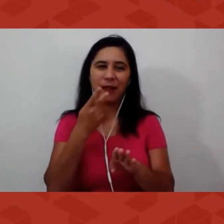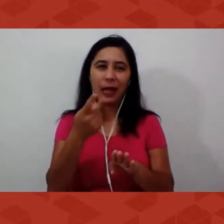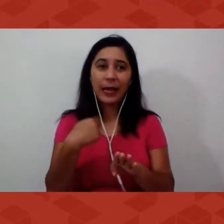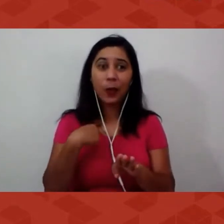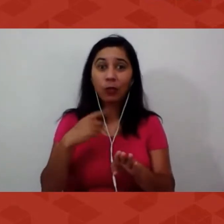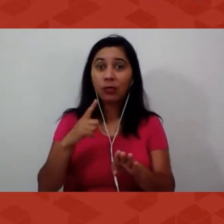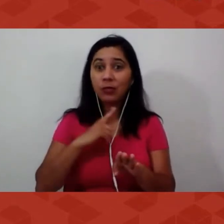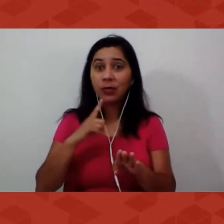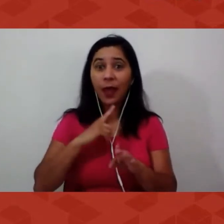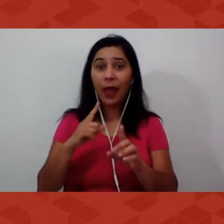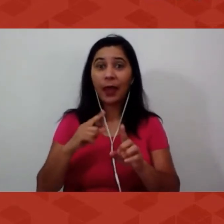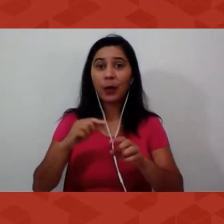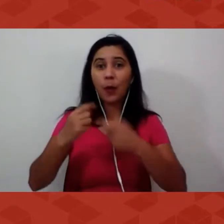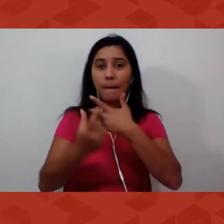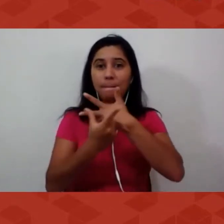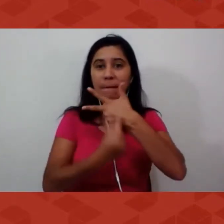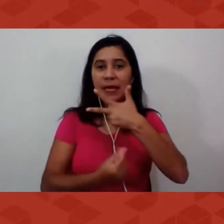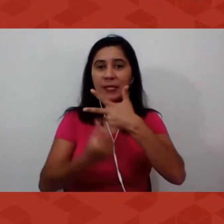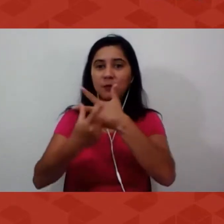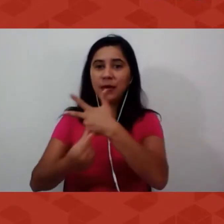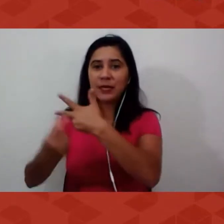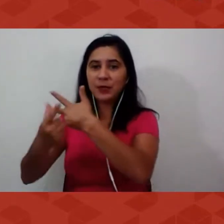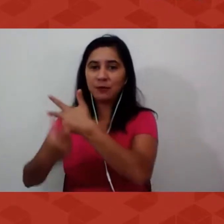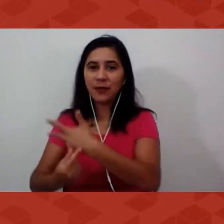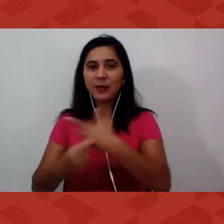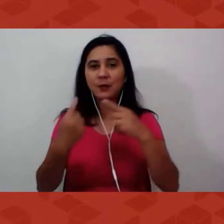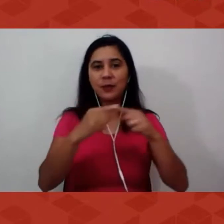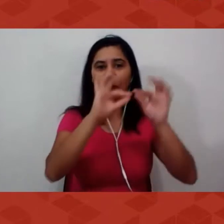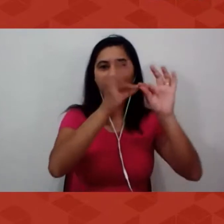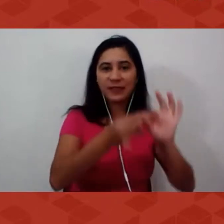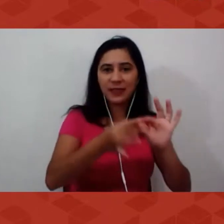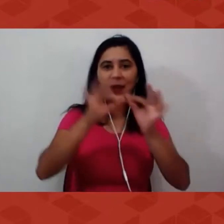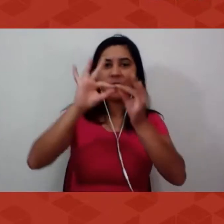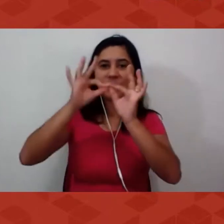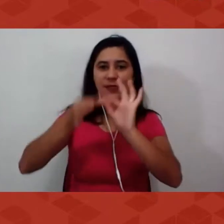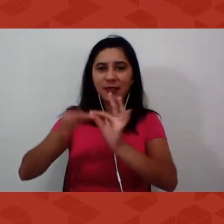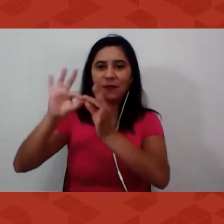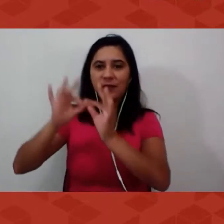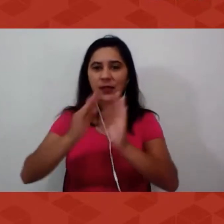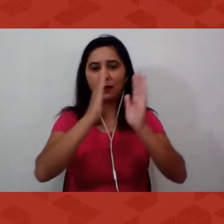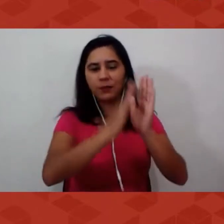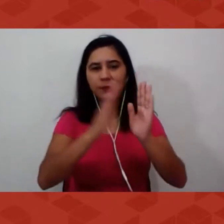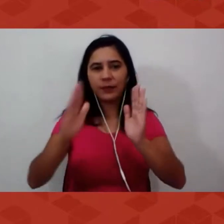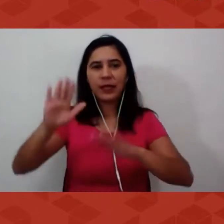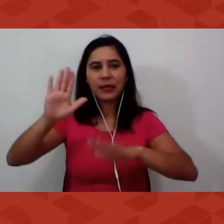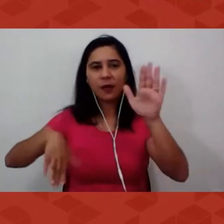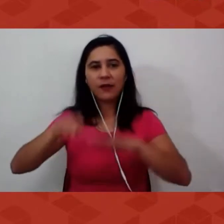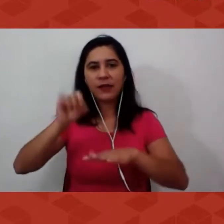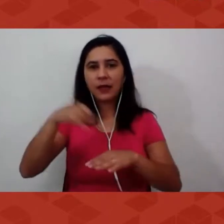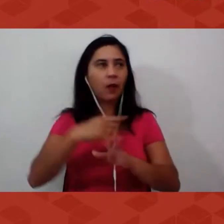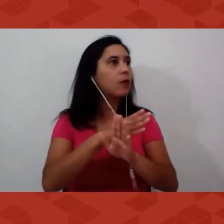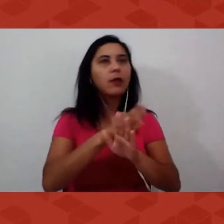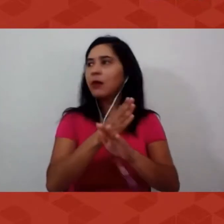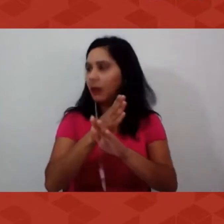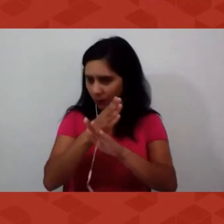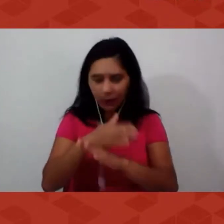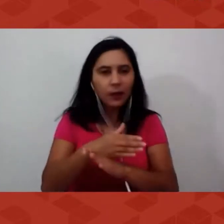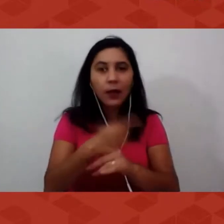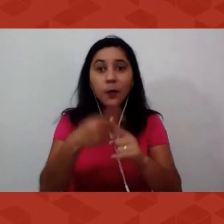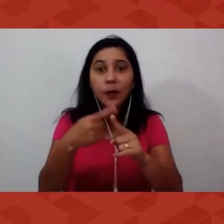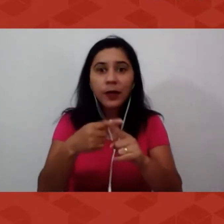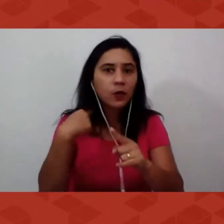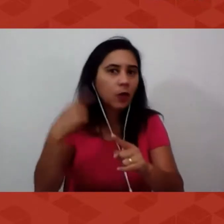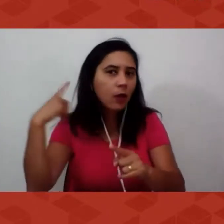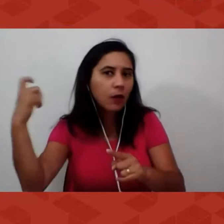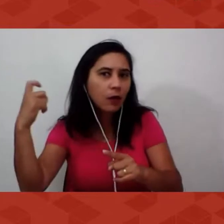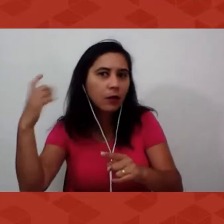com vários Google Meets aqui aberto para a sequência da oficina. Então, se eu, de repente eu ficar com uma cara de perdido, é que eu estou ouvindo alguma